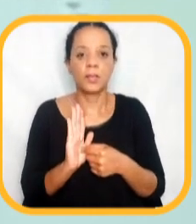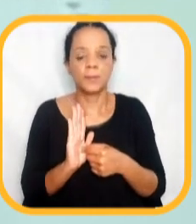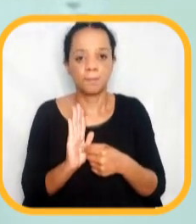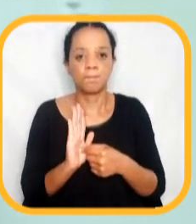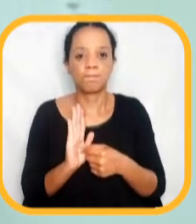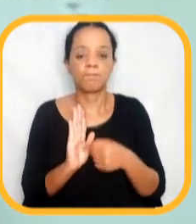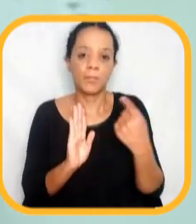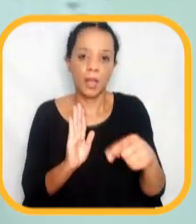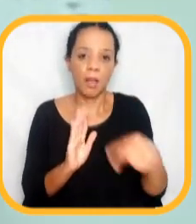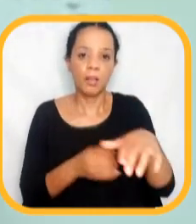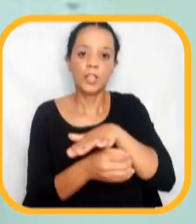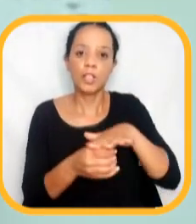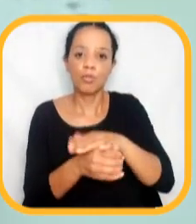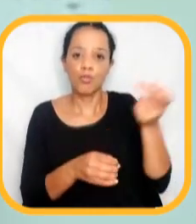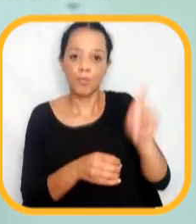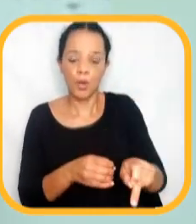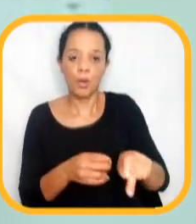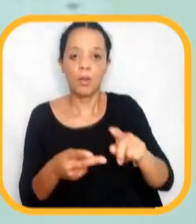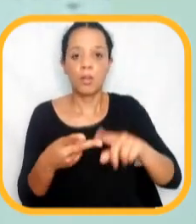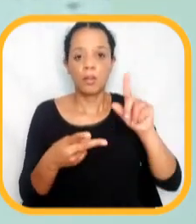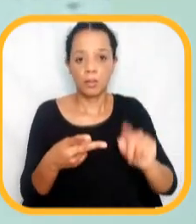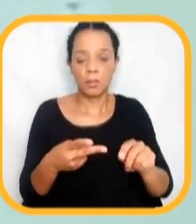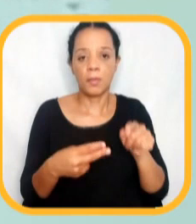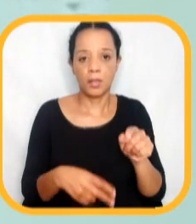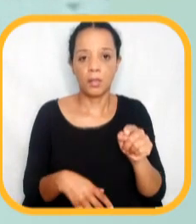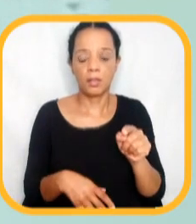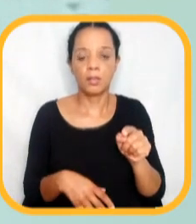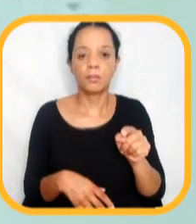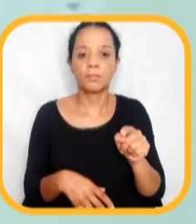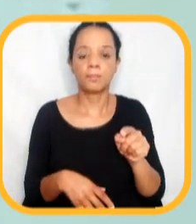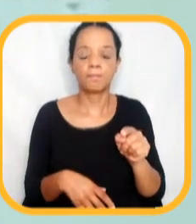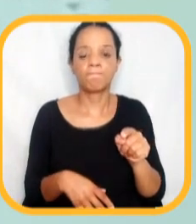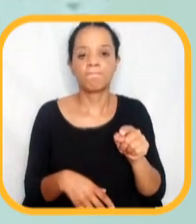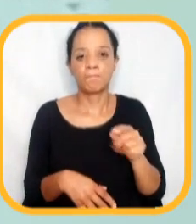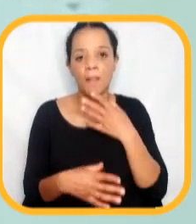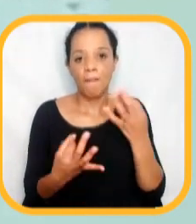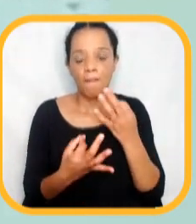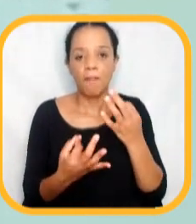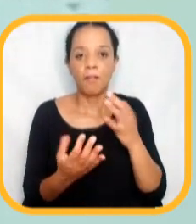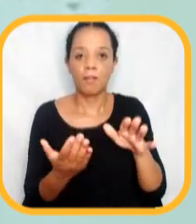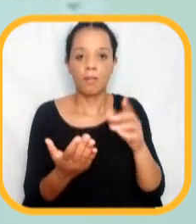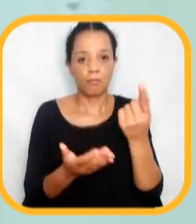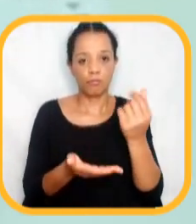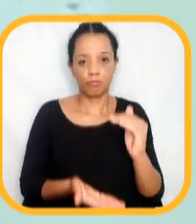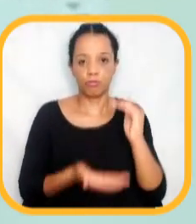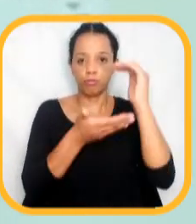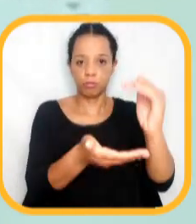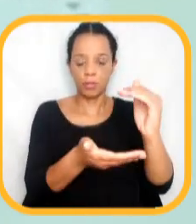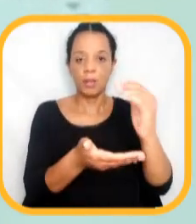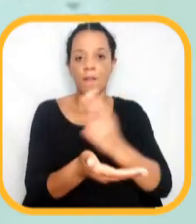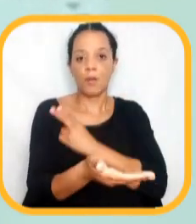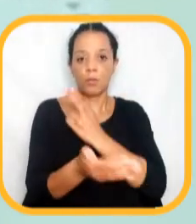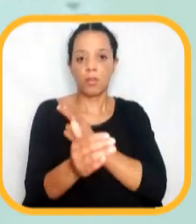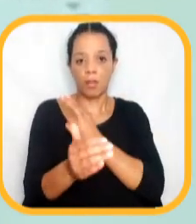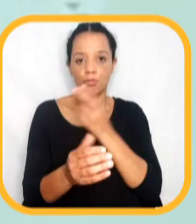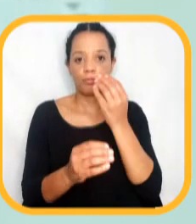que contemple estas situações e, em consequência, sejam atribuídas verbas